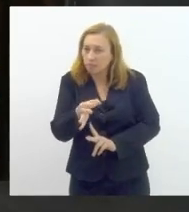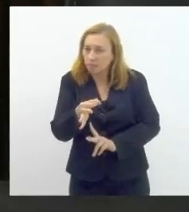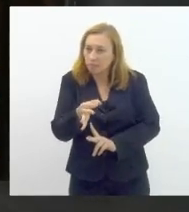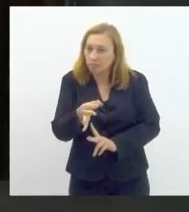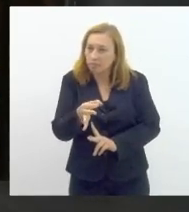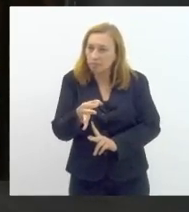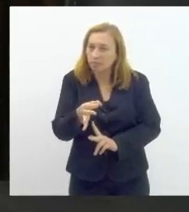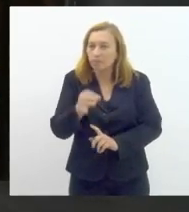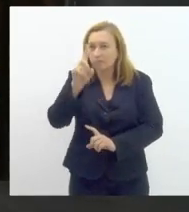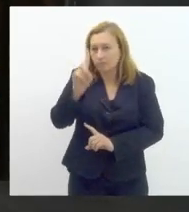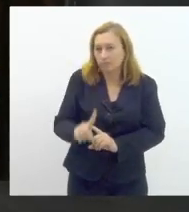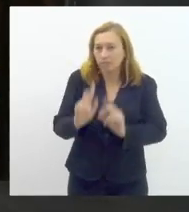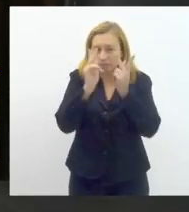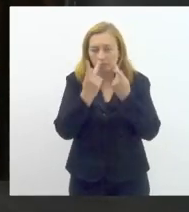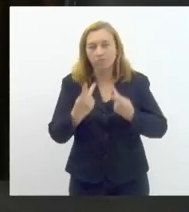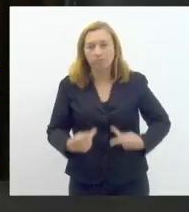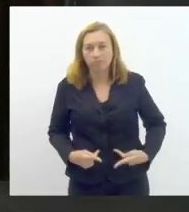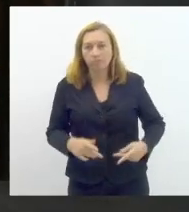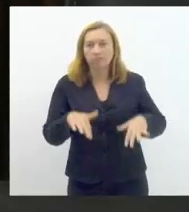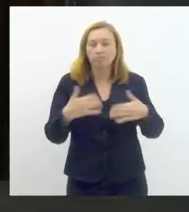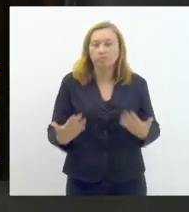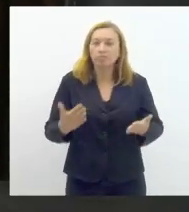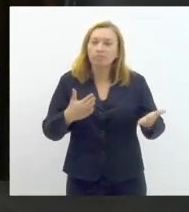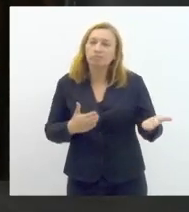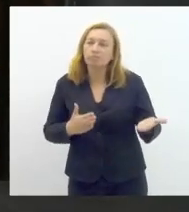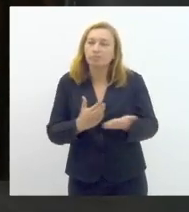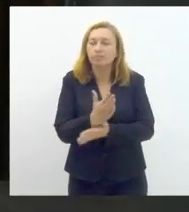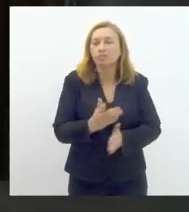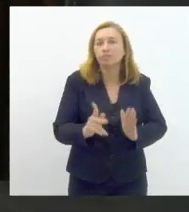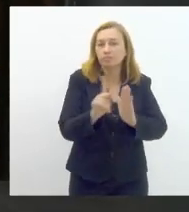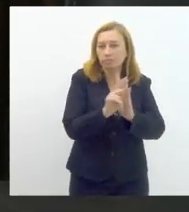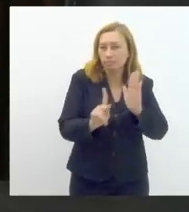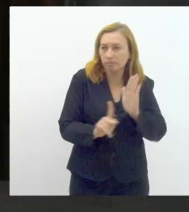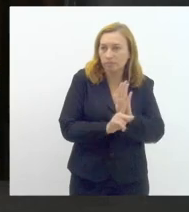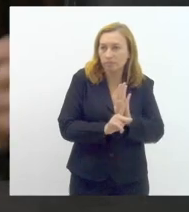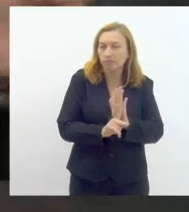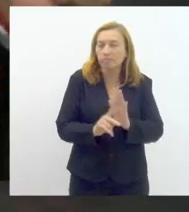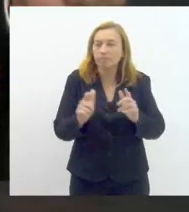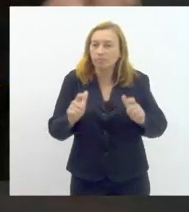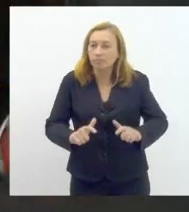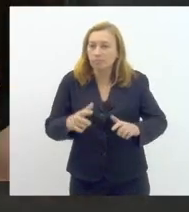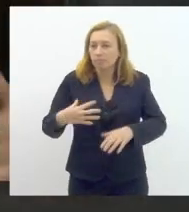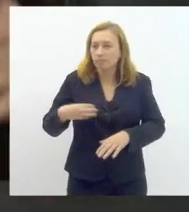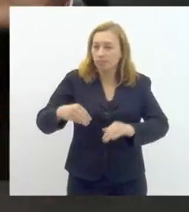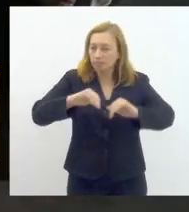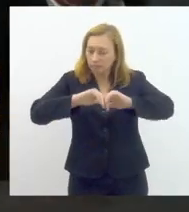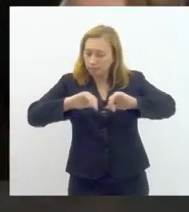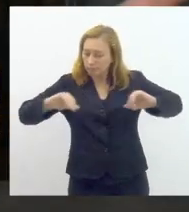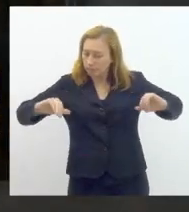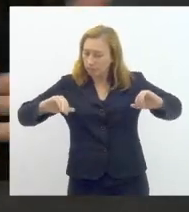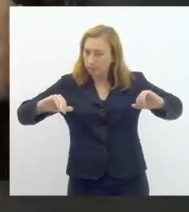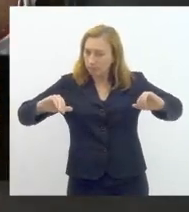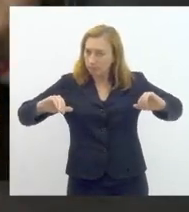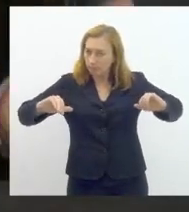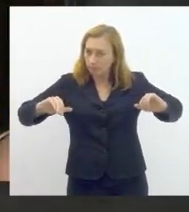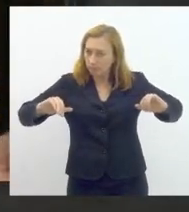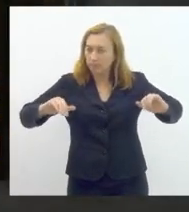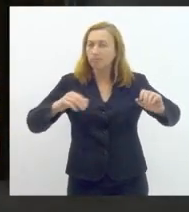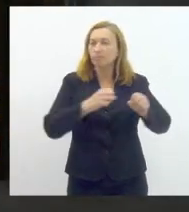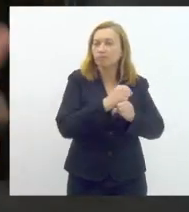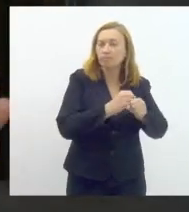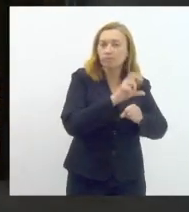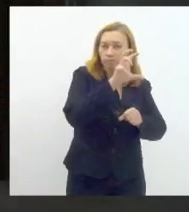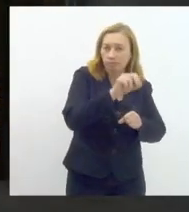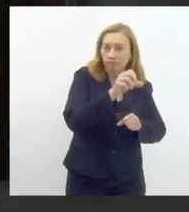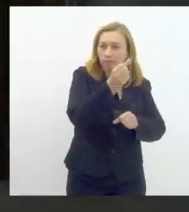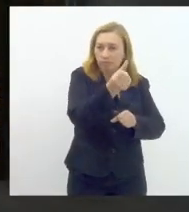é uma questão de direitos humanos isso. Então, a gente aprovou um projeto onde os filhos separados nessas décadas de 50,